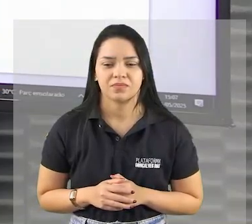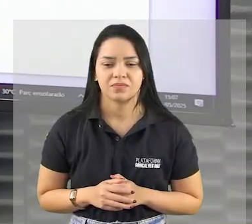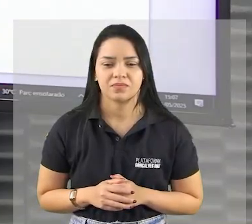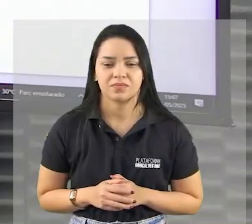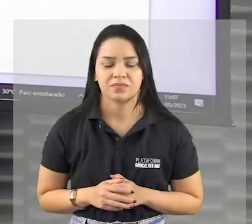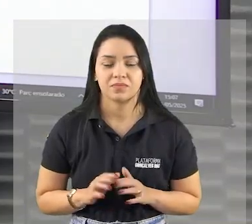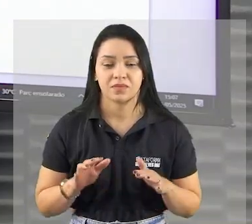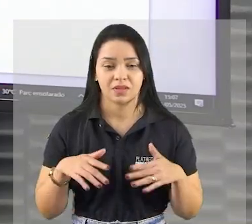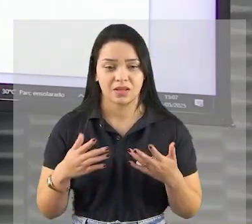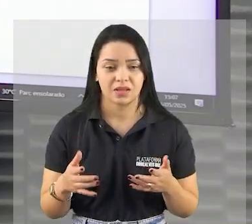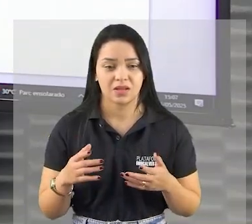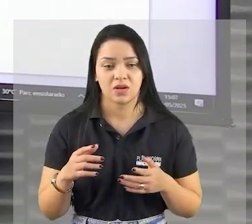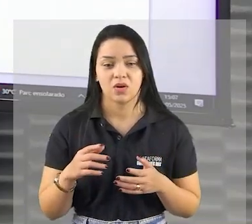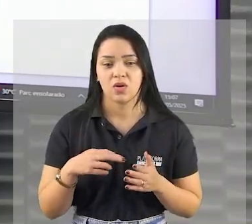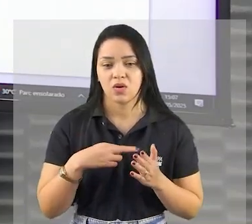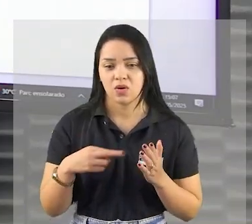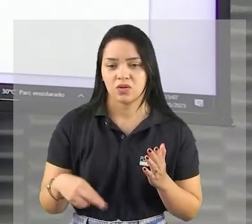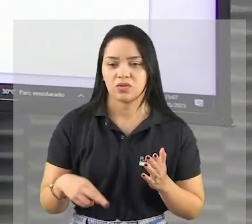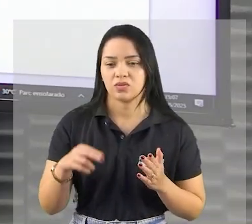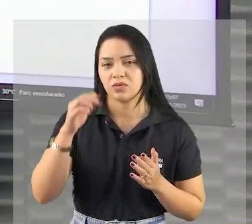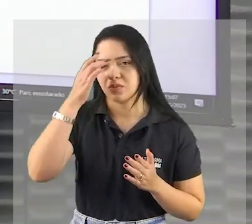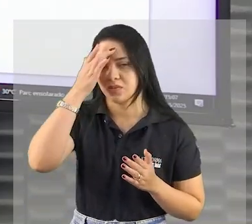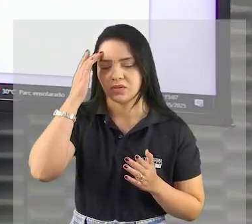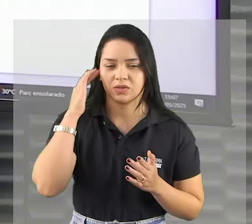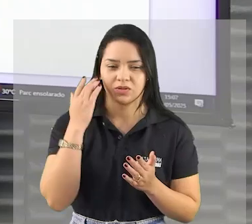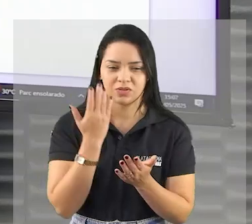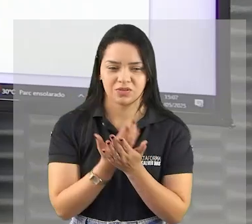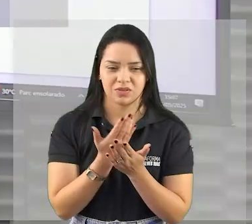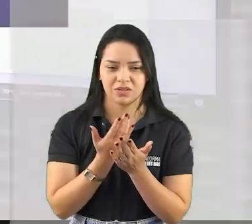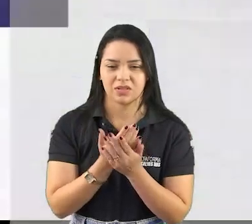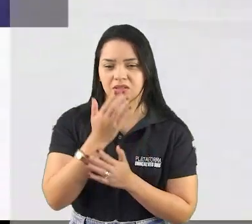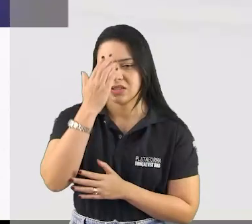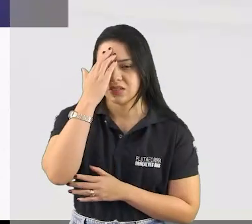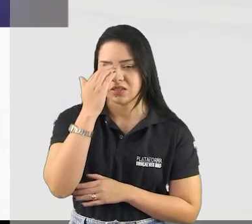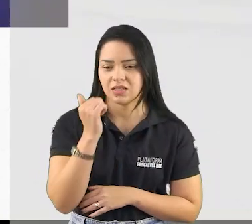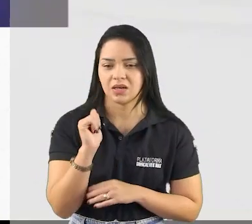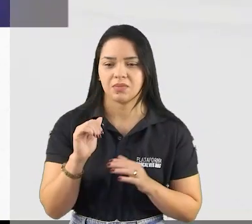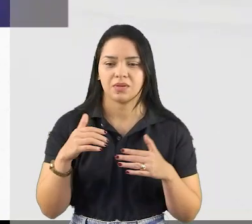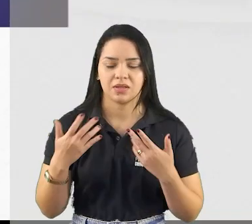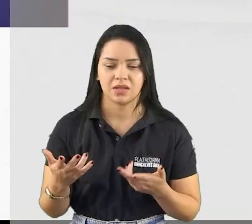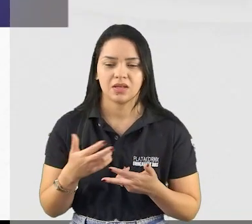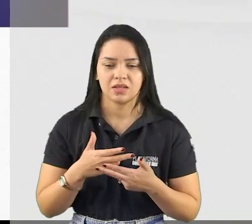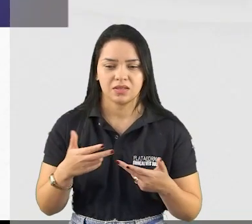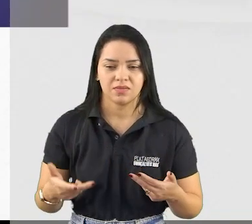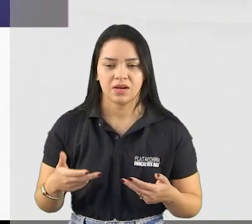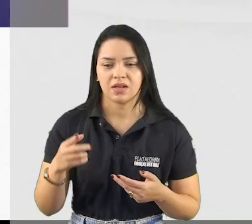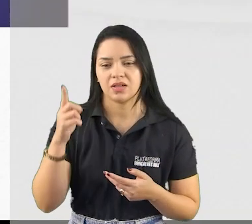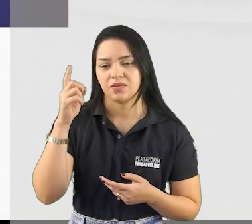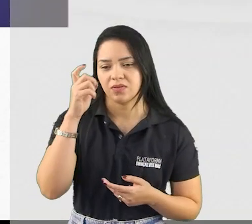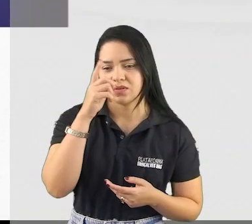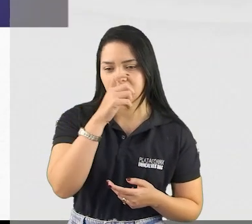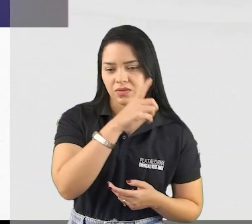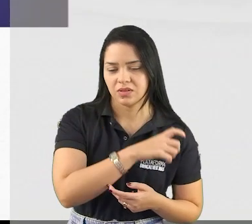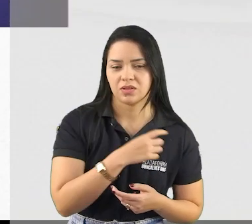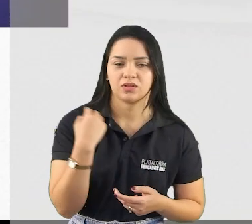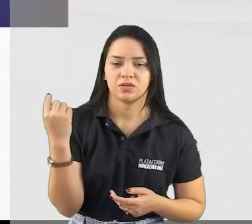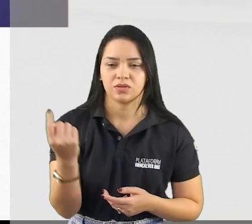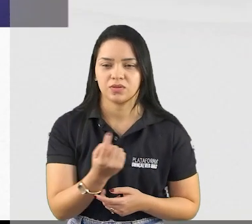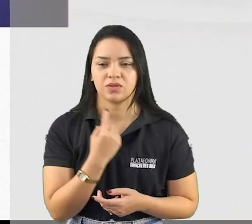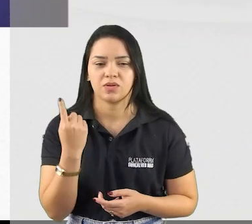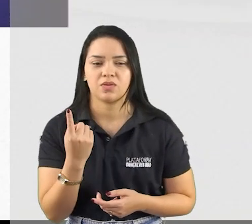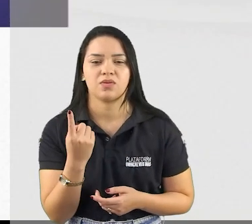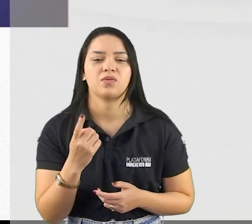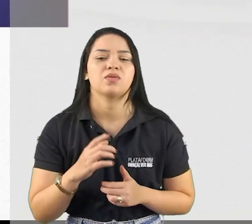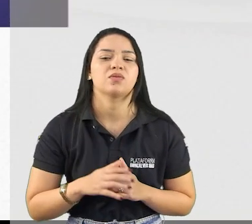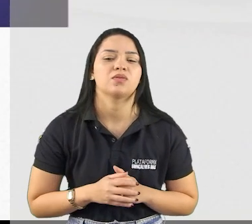Aí eu trouxe aqui um relato de uma estudante, né? A gente sabe que são muitas as dificuldades dos estudantes nossos e